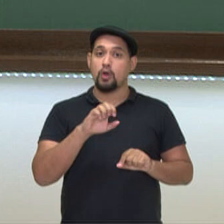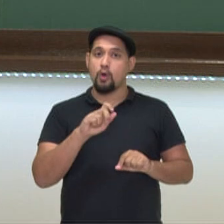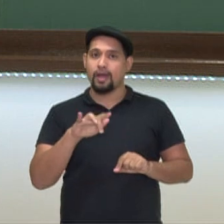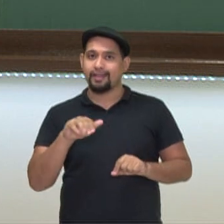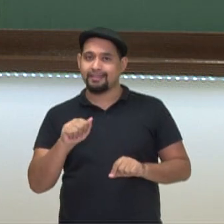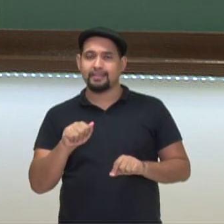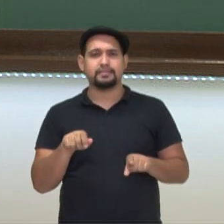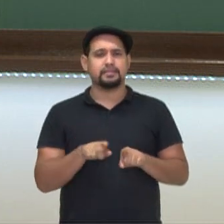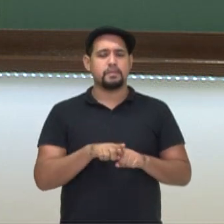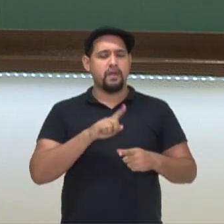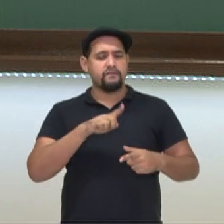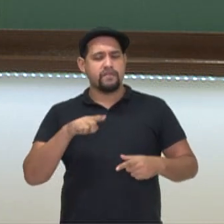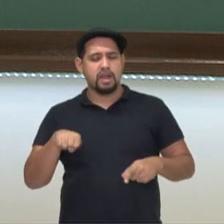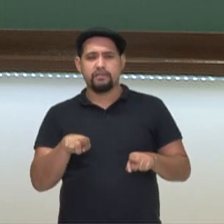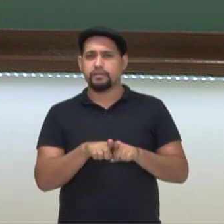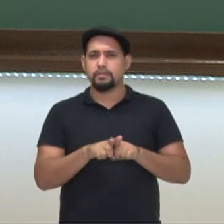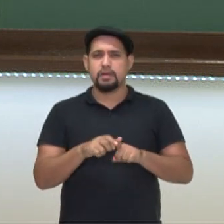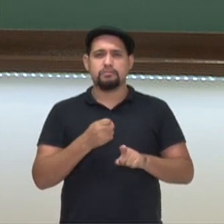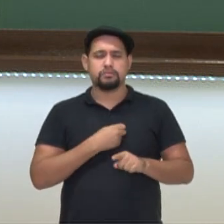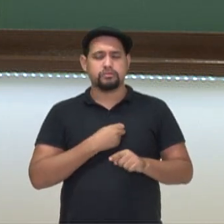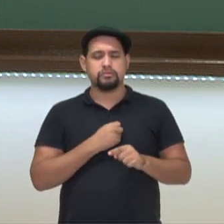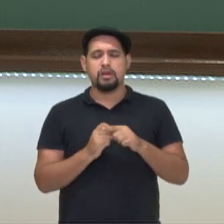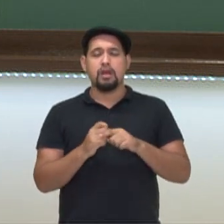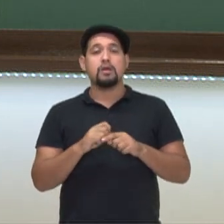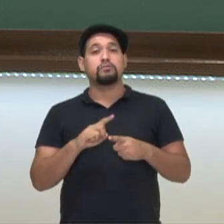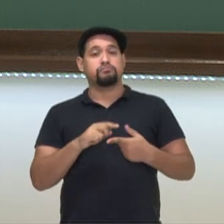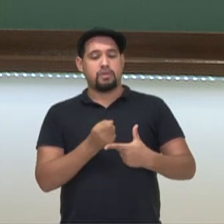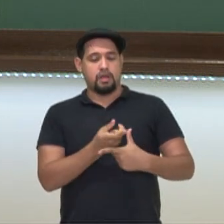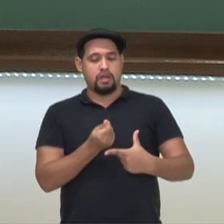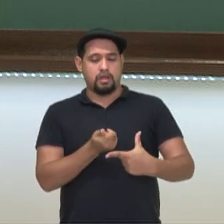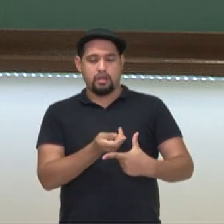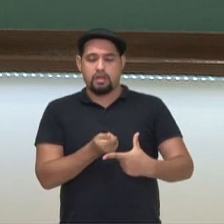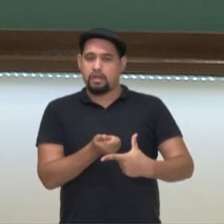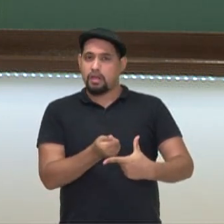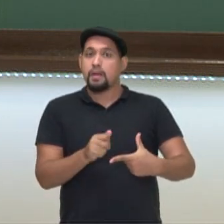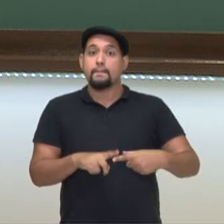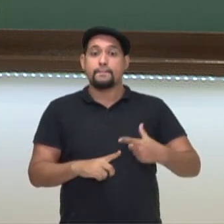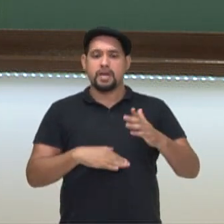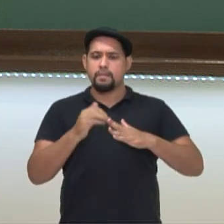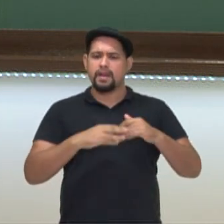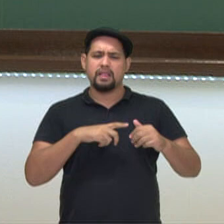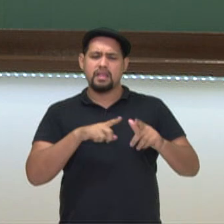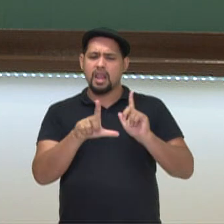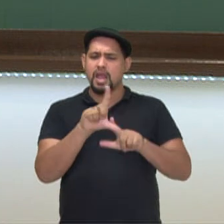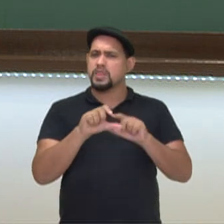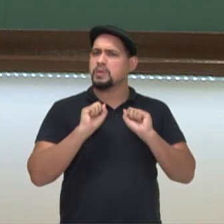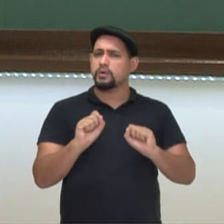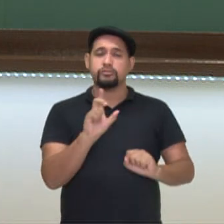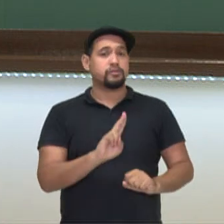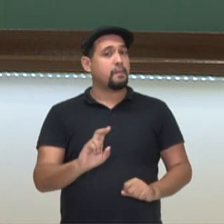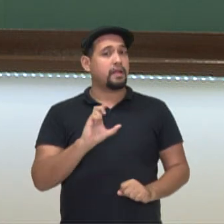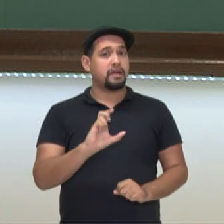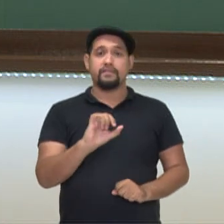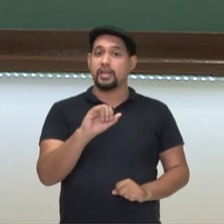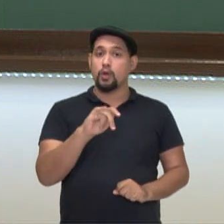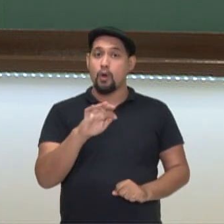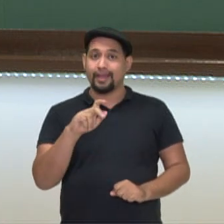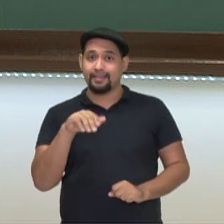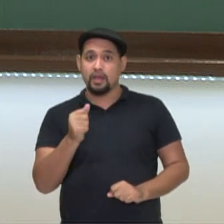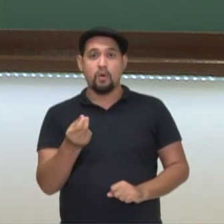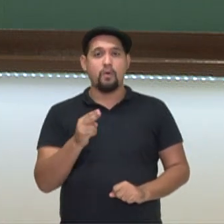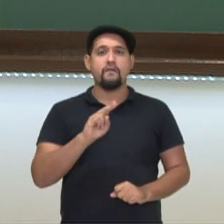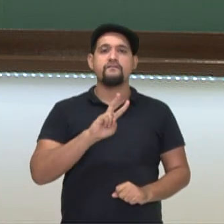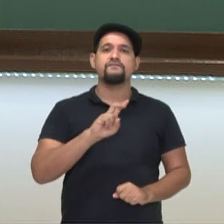para equação, variável para expressão algébrica. Mas na prática, apareceu letra, você pode chamar de incógnita, pode chamar de variável.